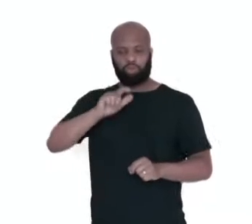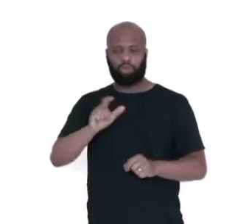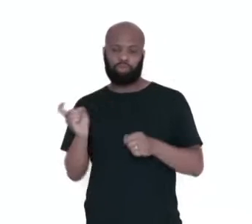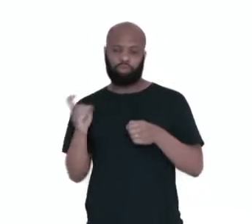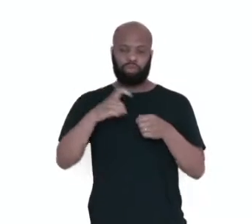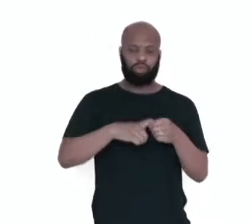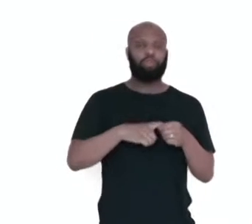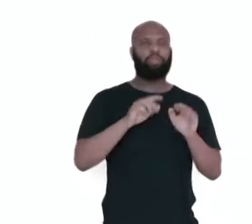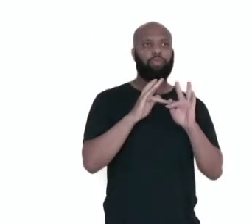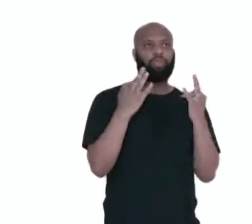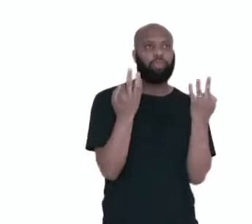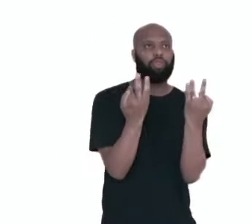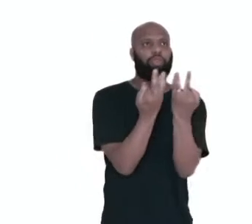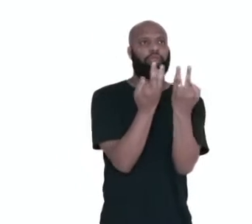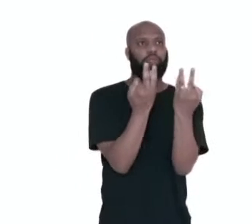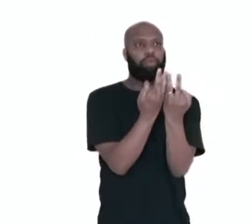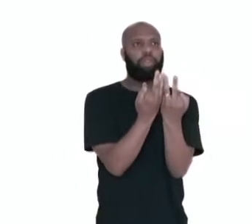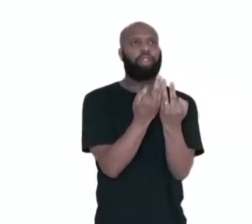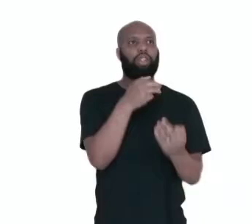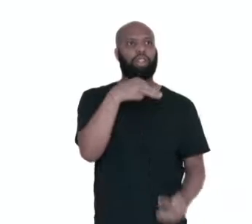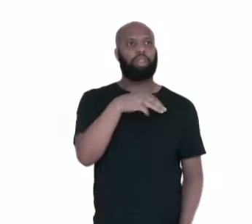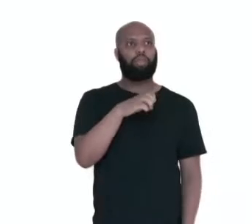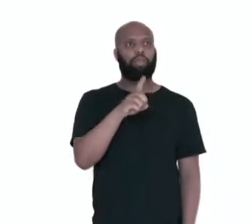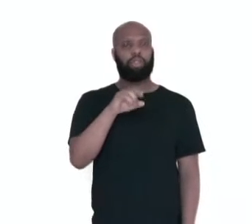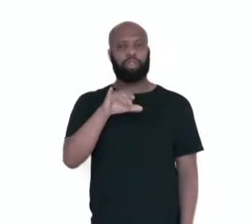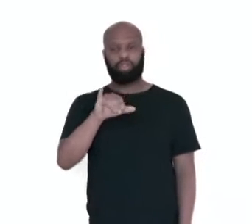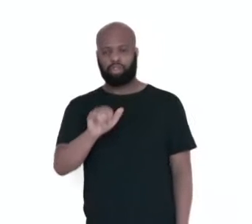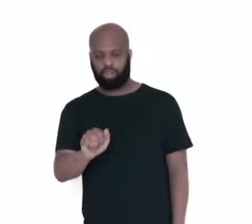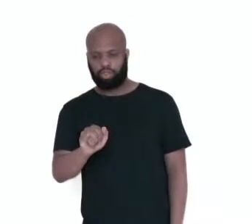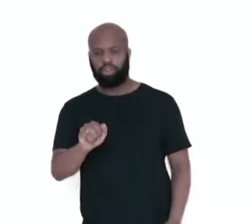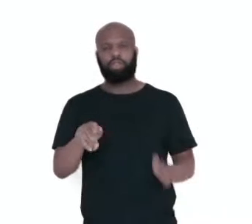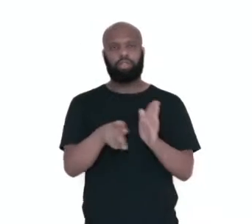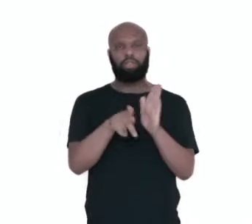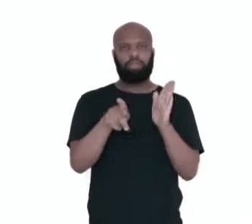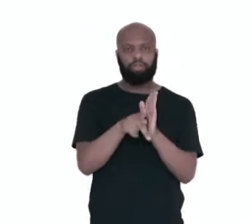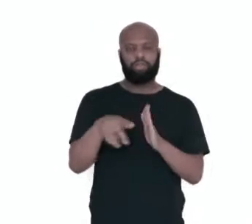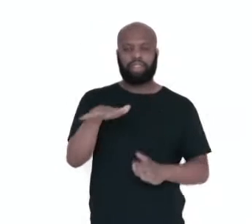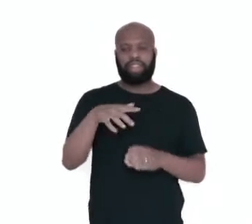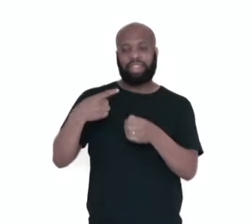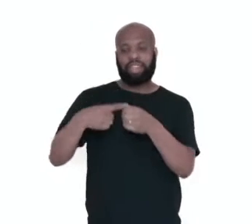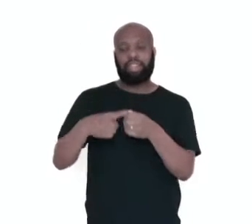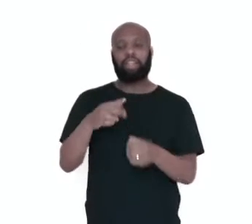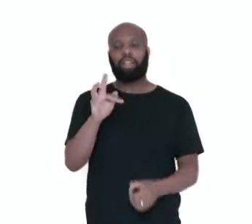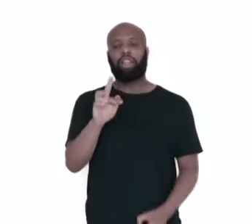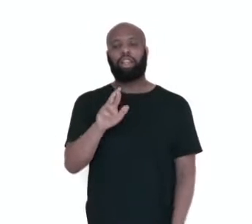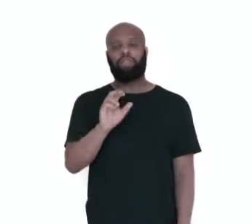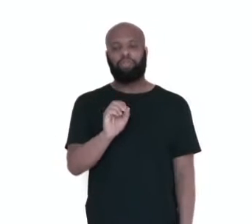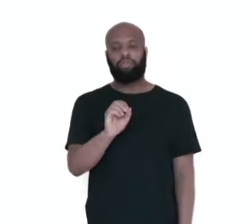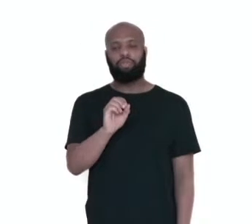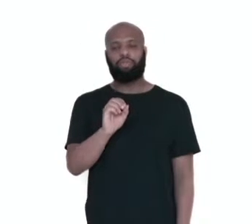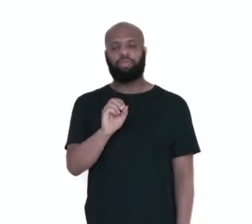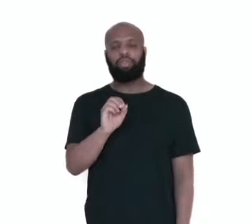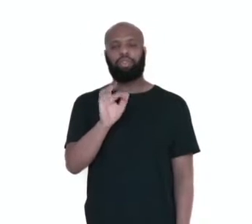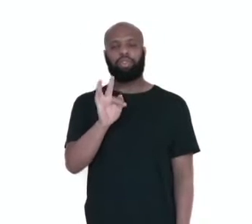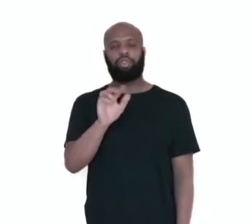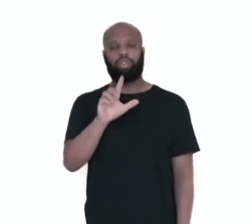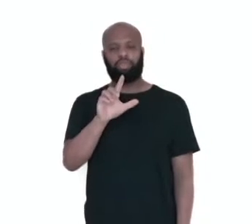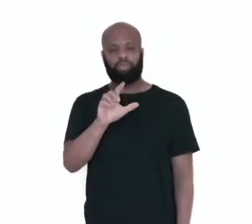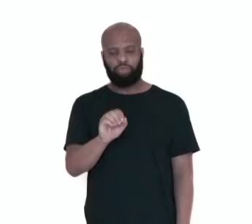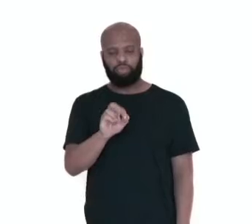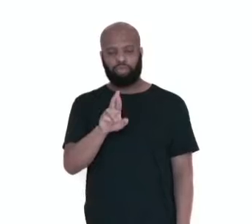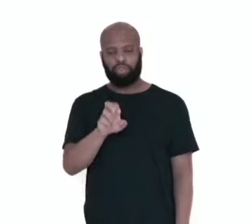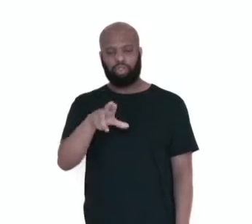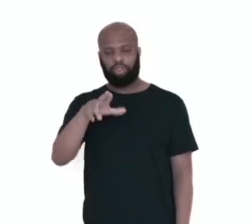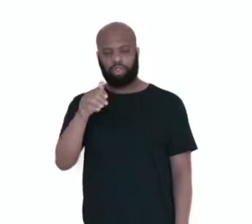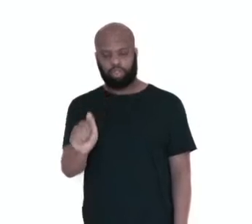família Médici ao governo de Florença, Maquiavel é destituído de seu cargo no governo e resolve recolher-se em